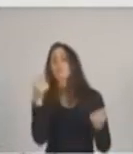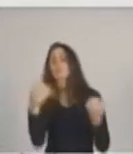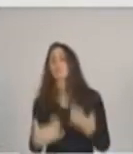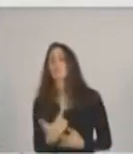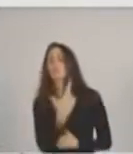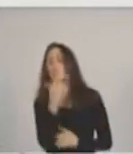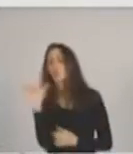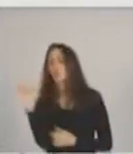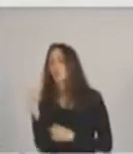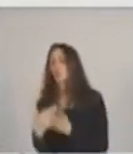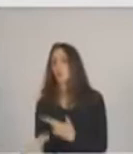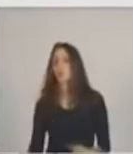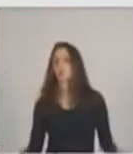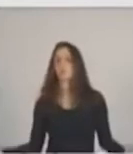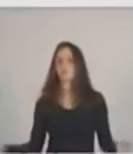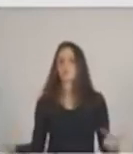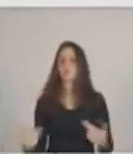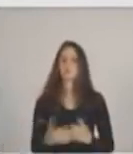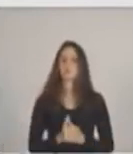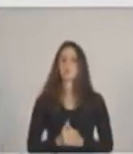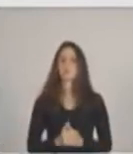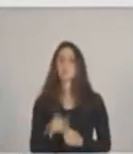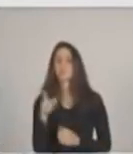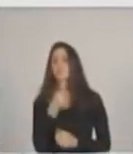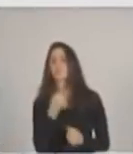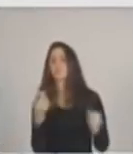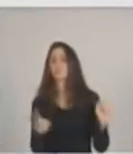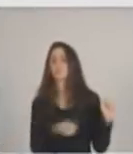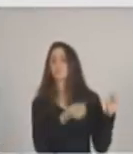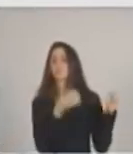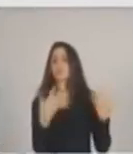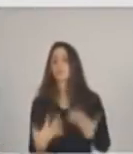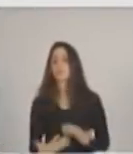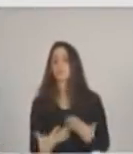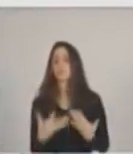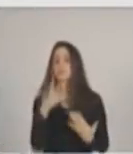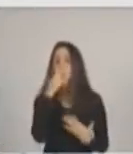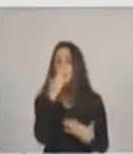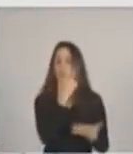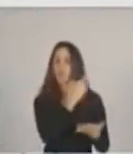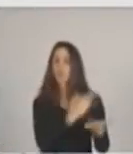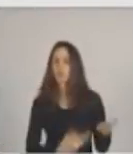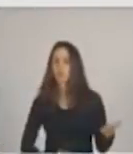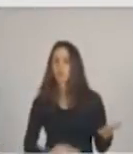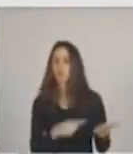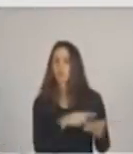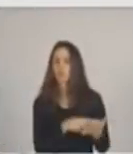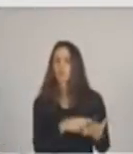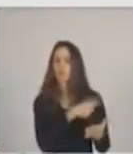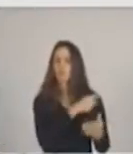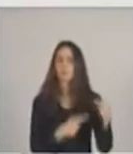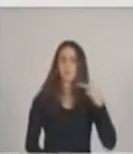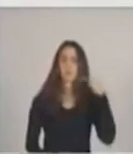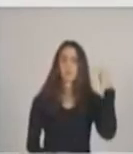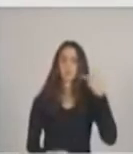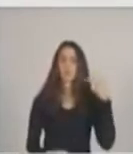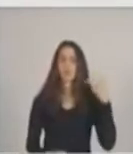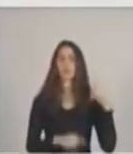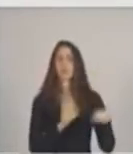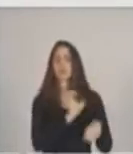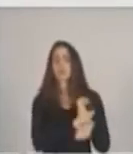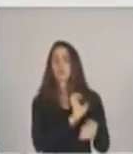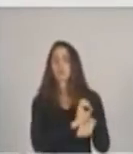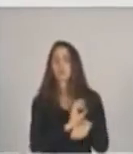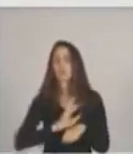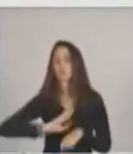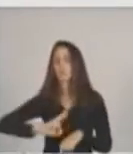no mérito. E aí, pelo que Vossa Excelência colocou no parecer da Procuradoria do Estado, não foi. Foi uma